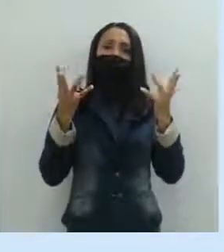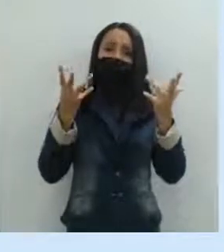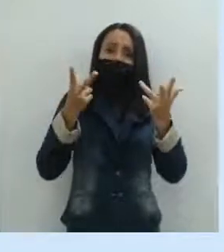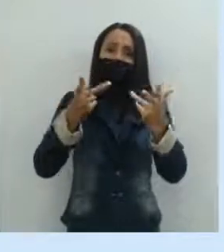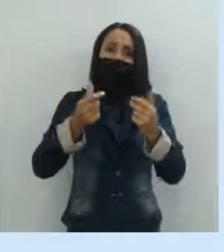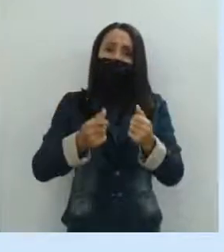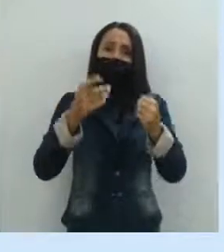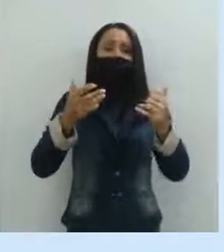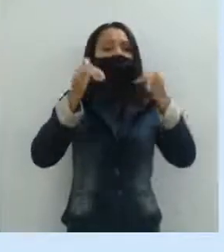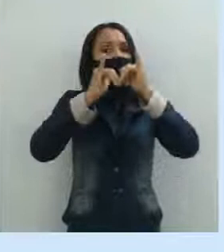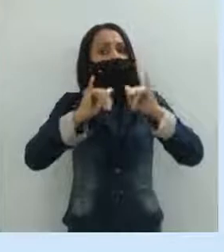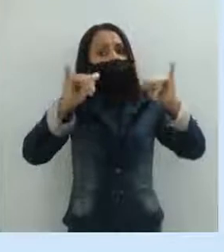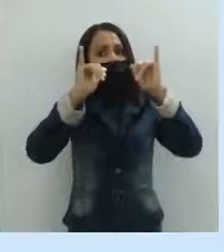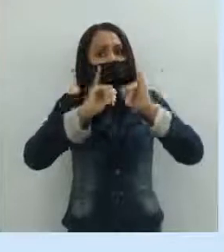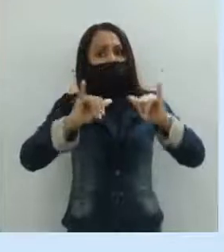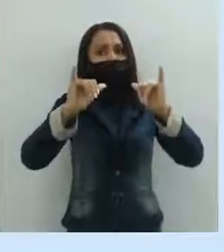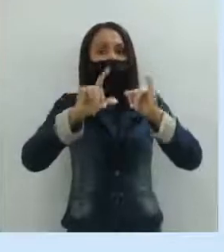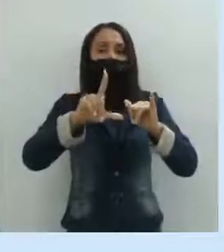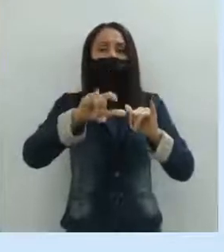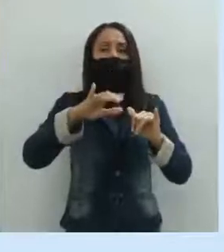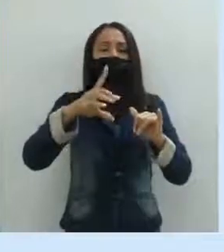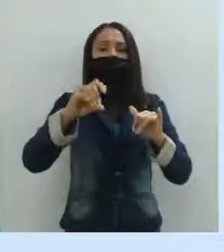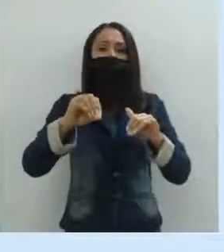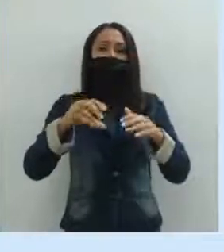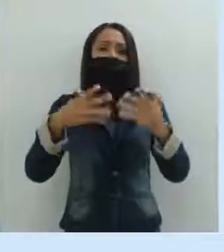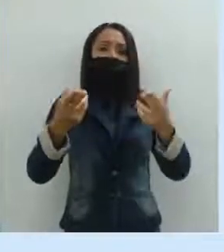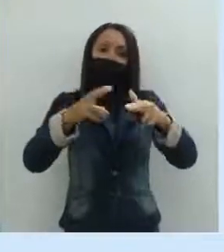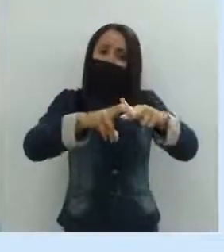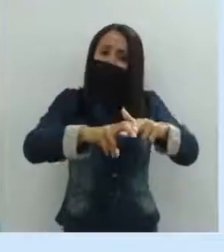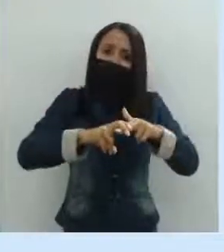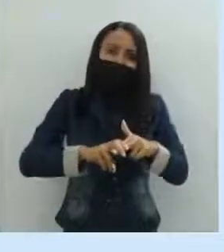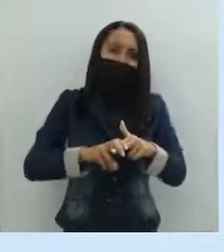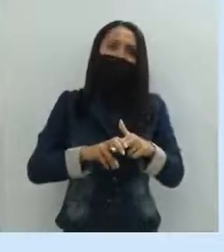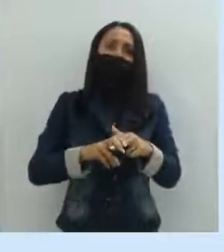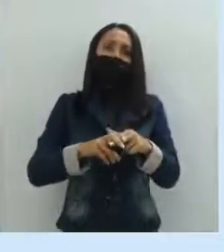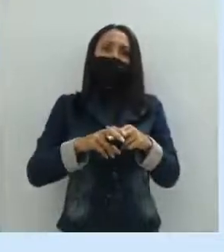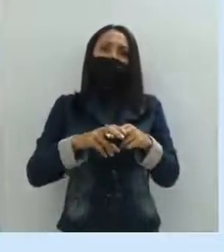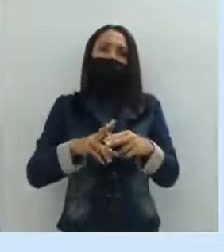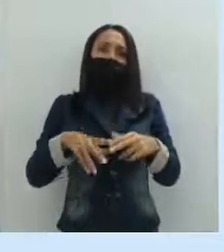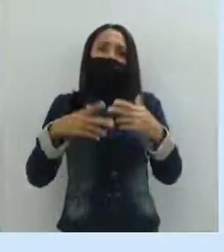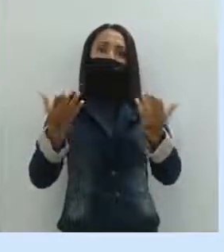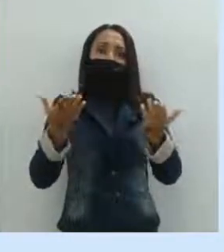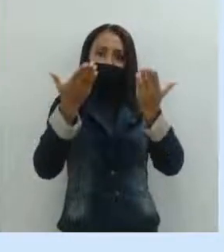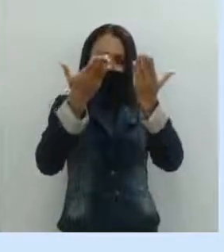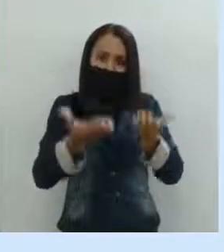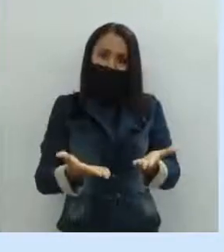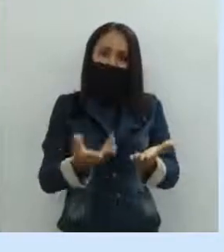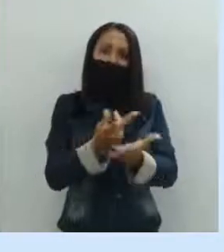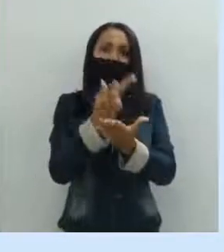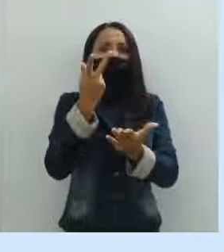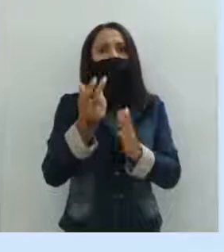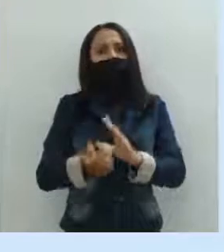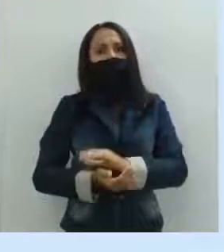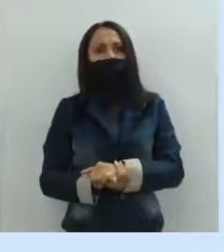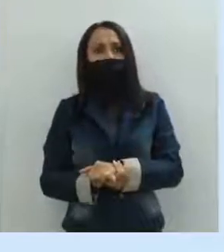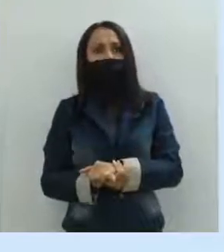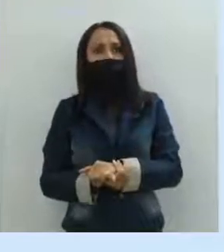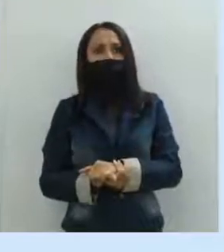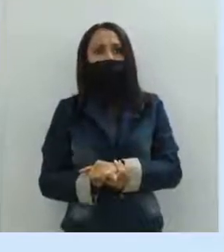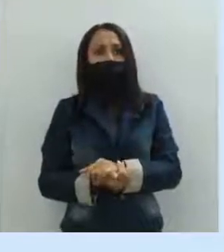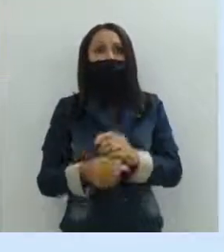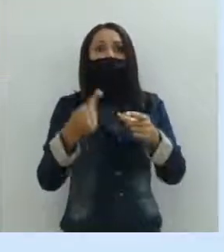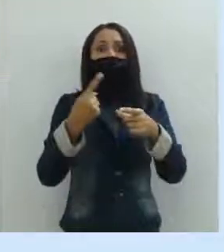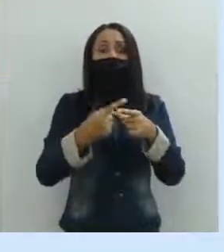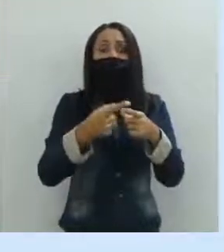pode informar o líder os motivos que levaram àquele determinado fato. Porque